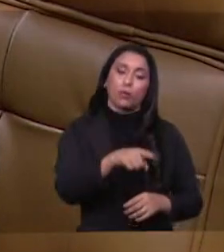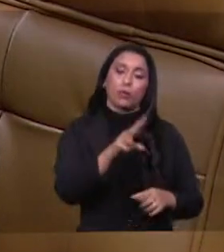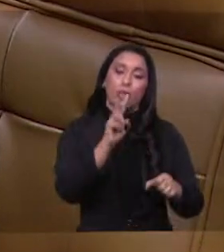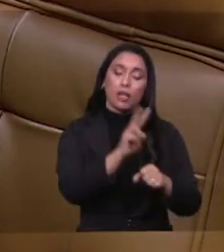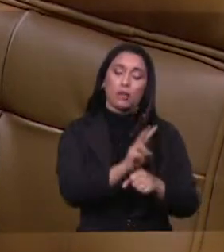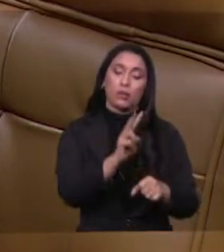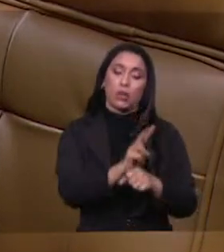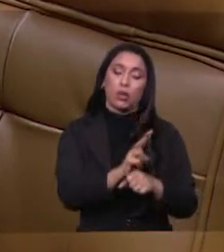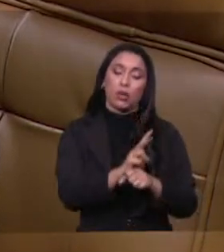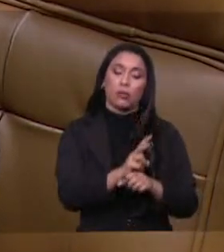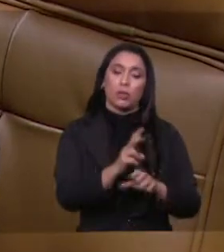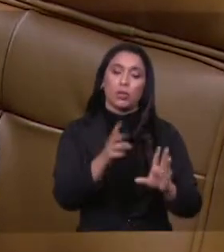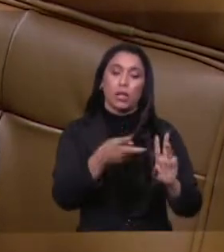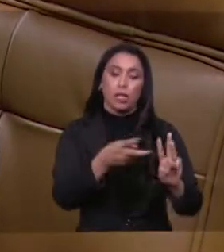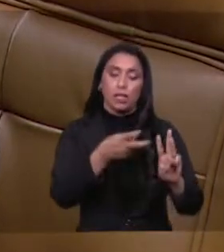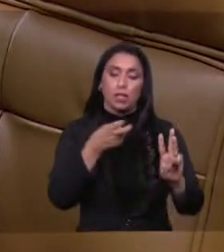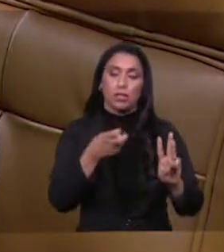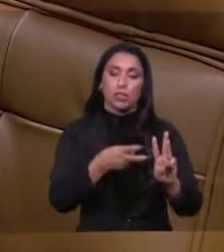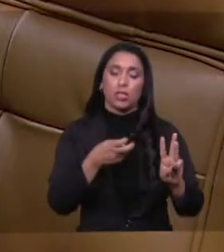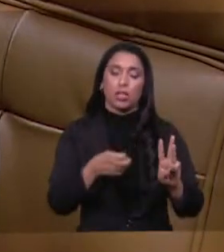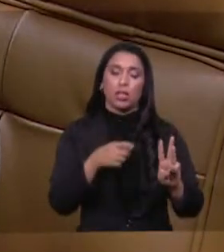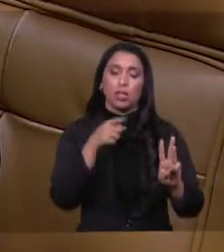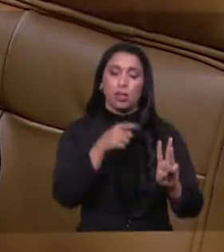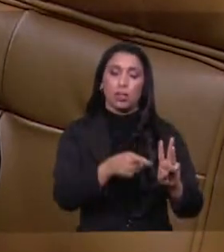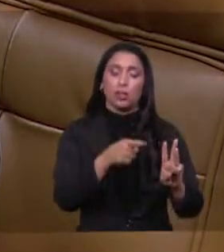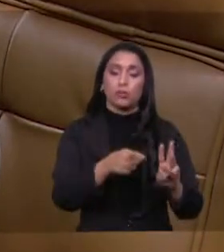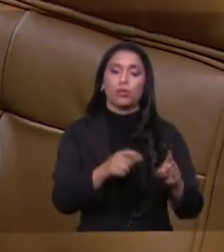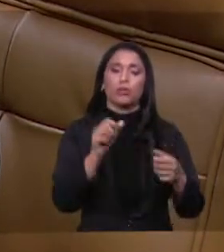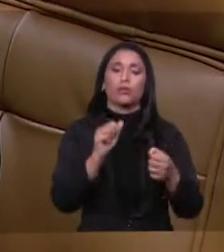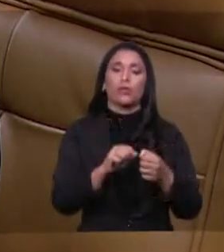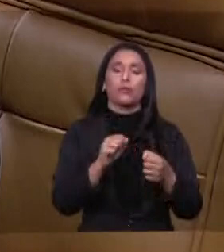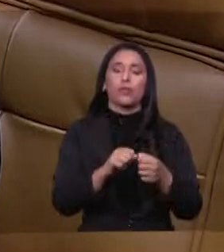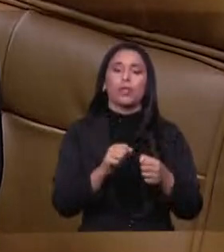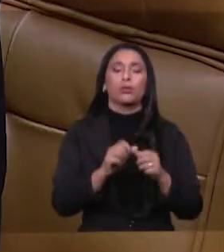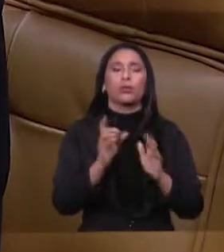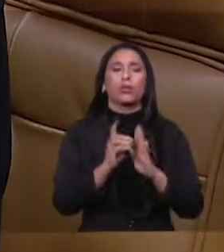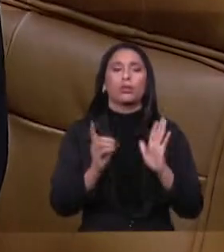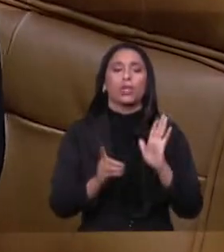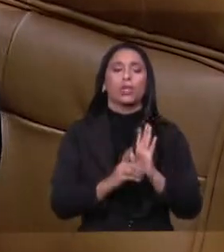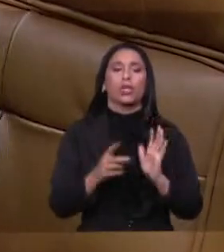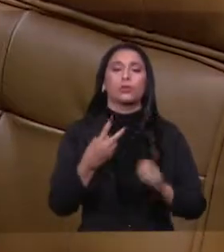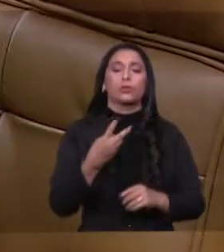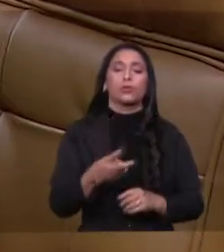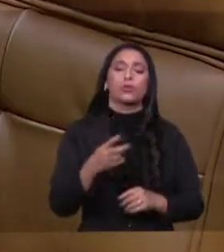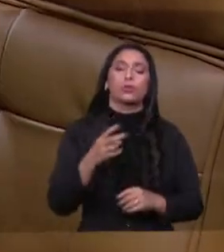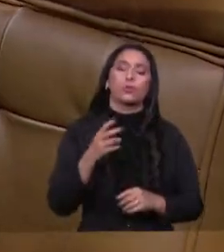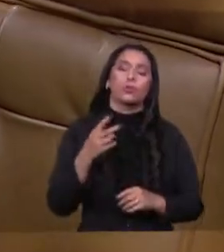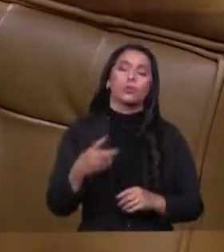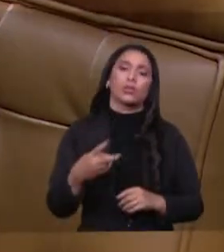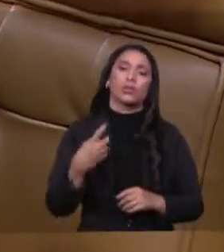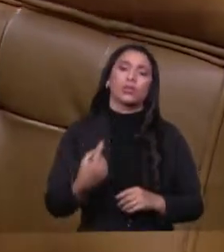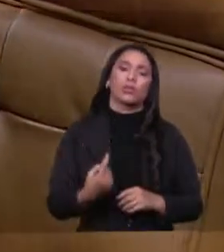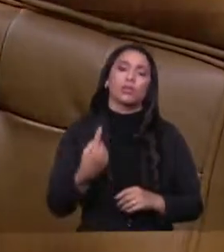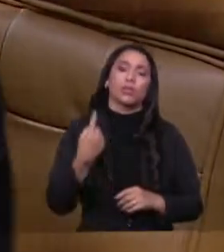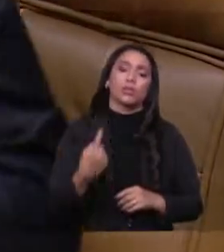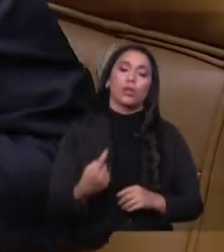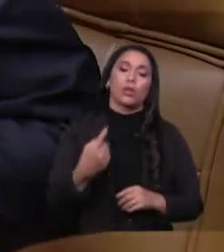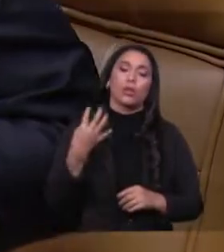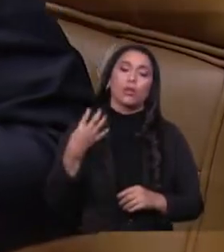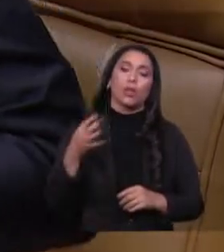do Sassafrás, unidade de conservação integrada criada pelo Decreto 2.221, de